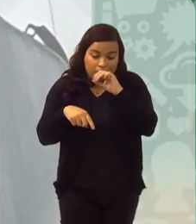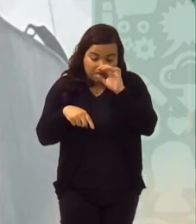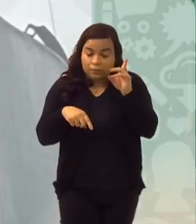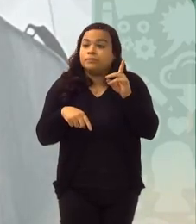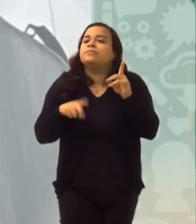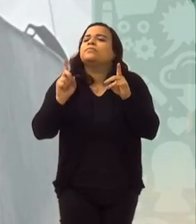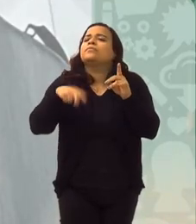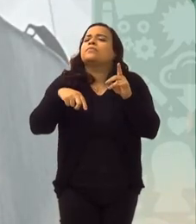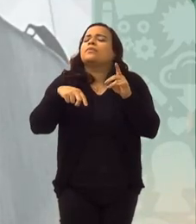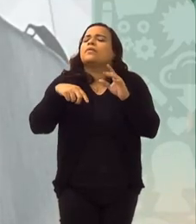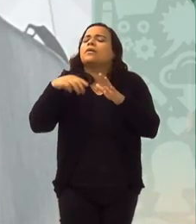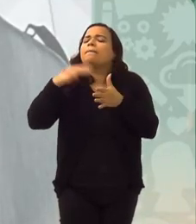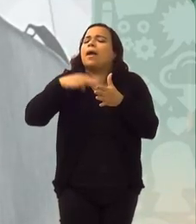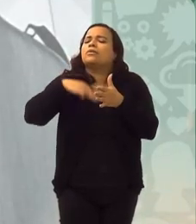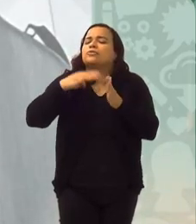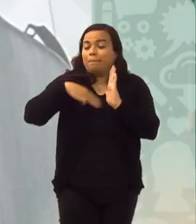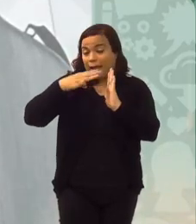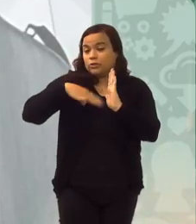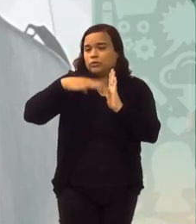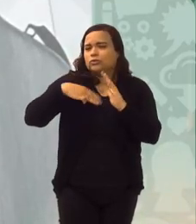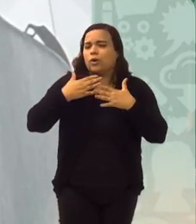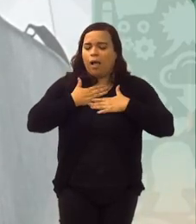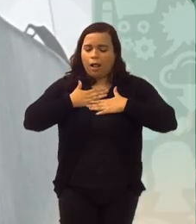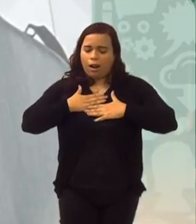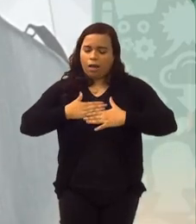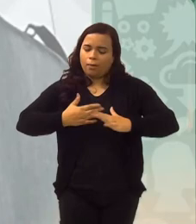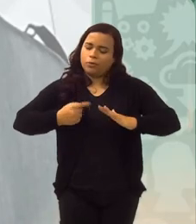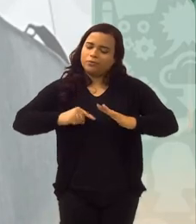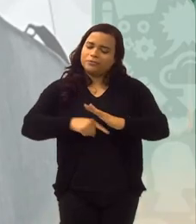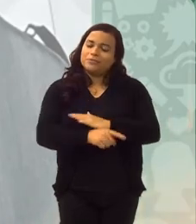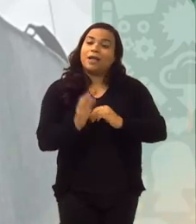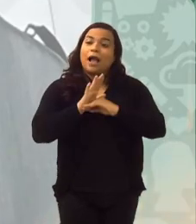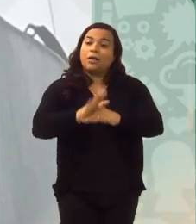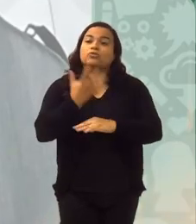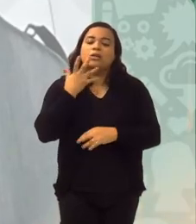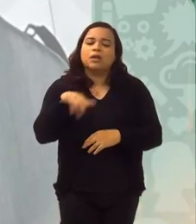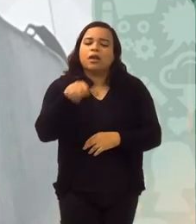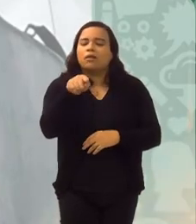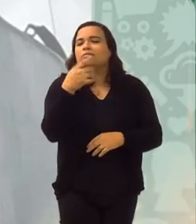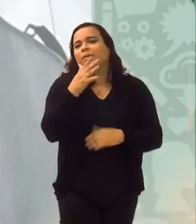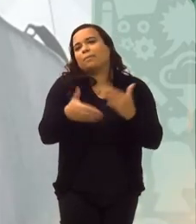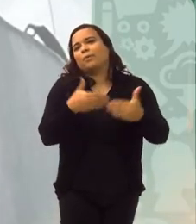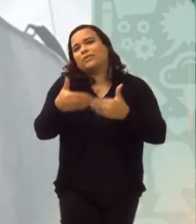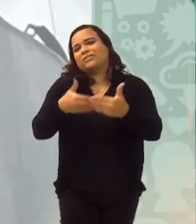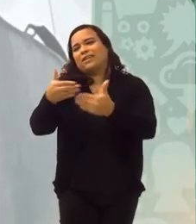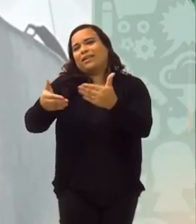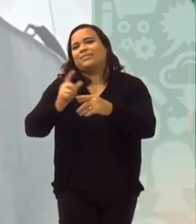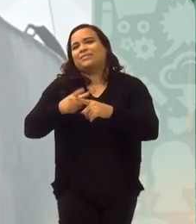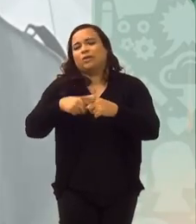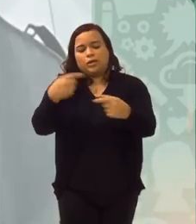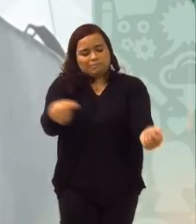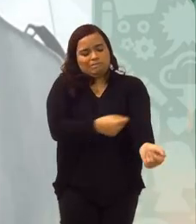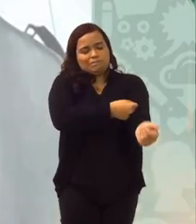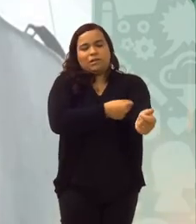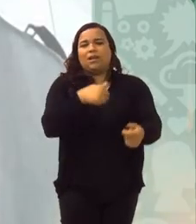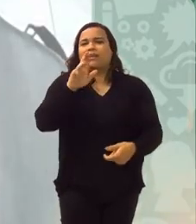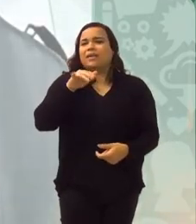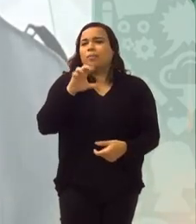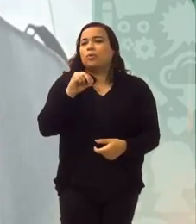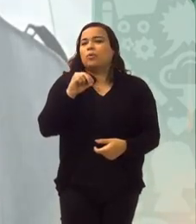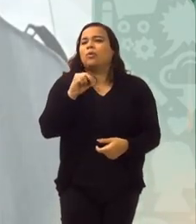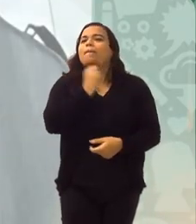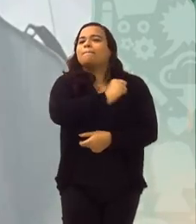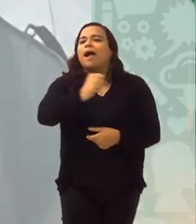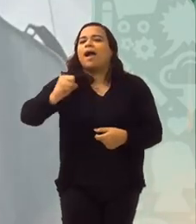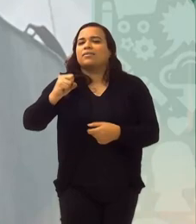é basicamente um método de relaxamento profundo, então vai ajudar muito aquela criança naquele processo, né? Porque